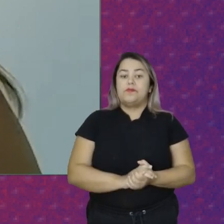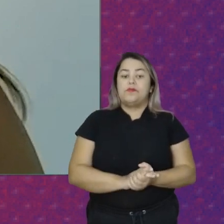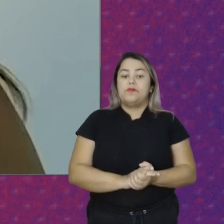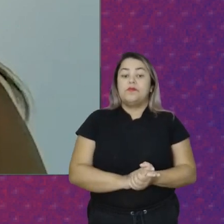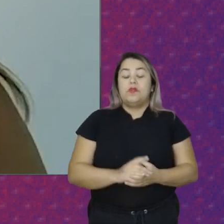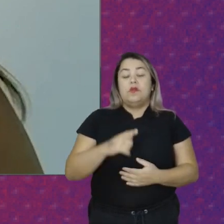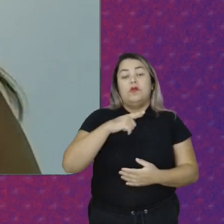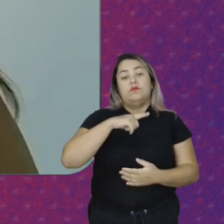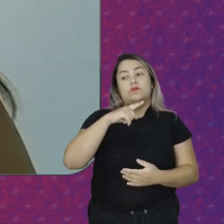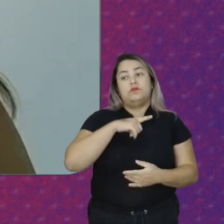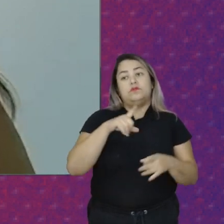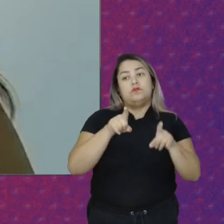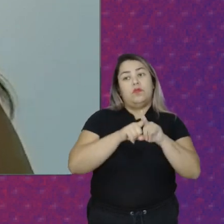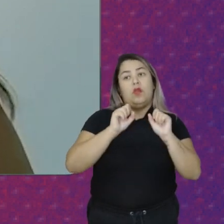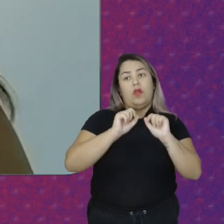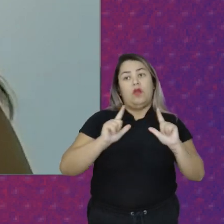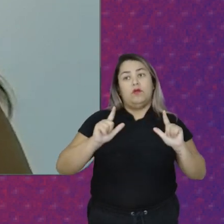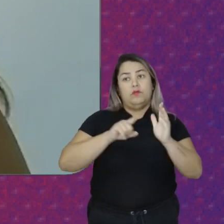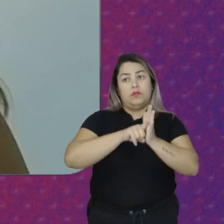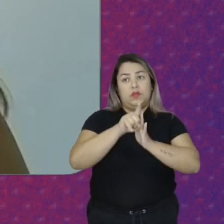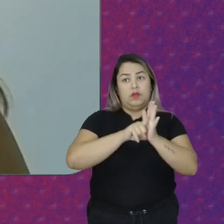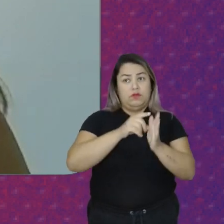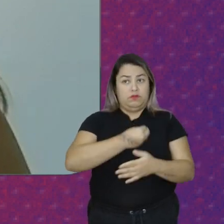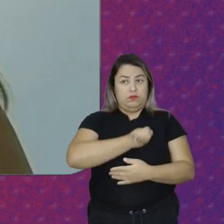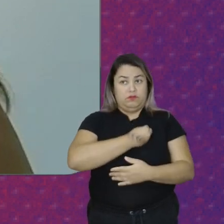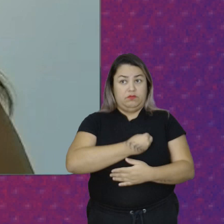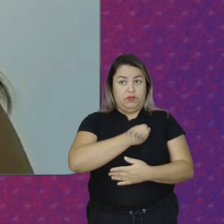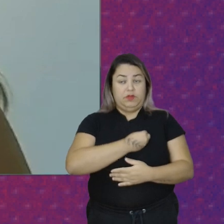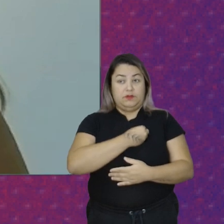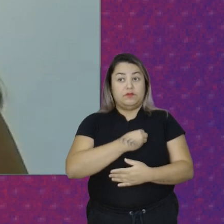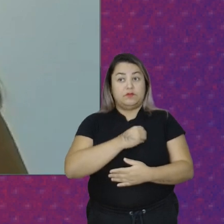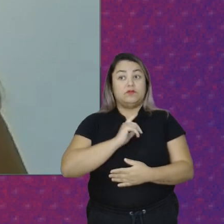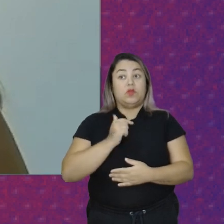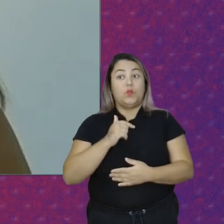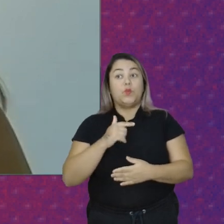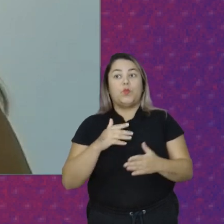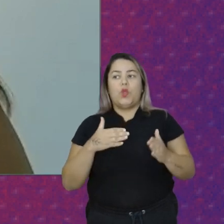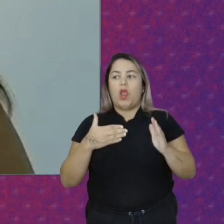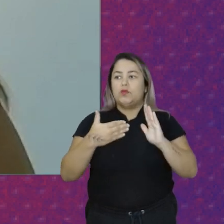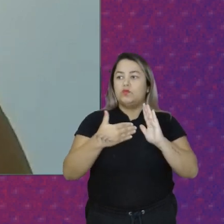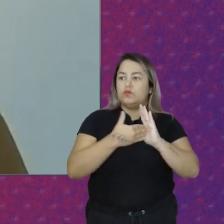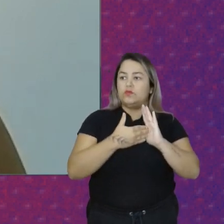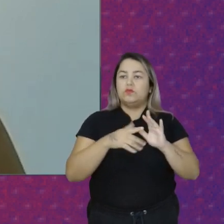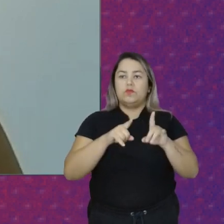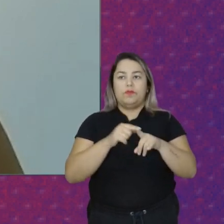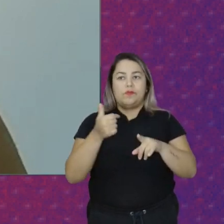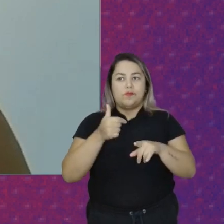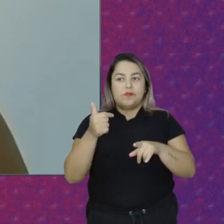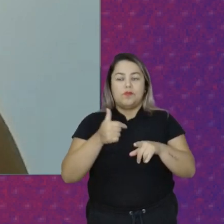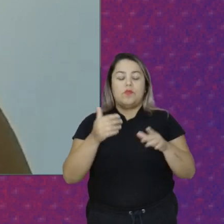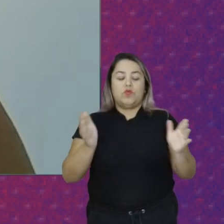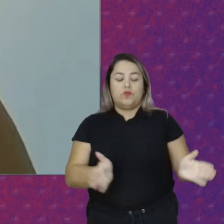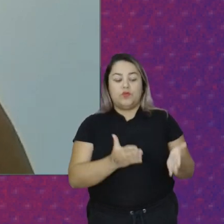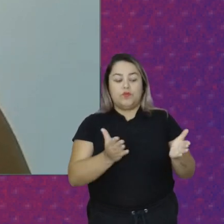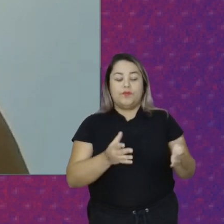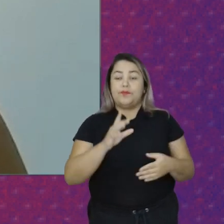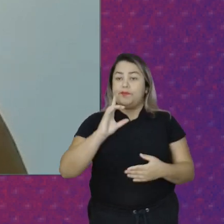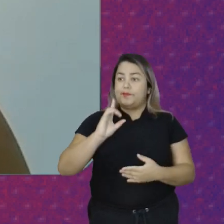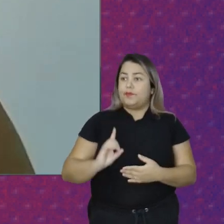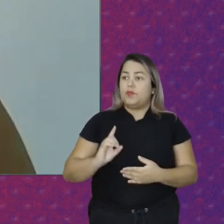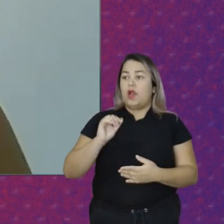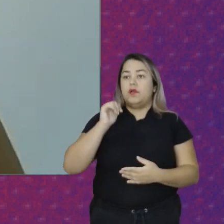Nós temos também o lançamento do Plano Viver Sem Limite 2, é o novo Viver Sem Limite, que é um plano de promoção de direitos da pessoa